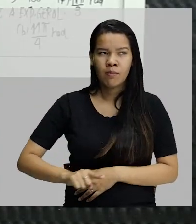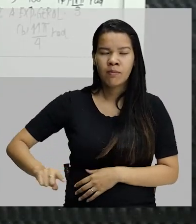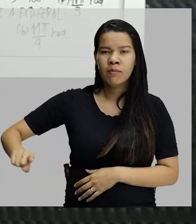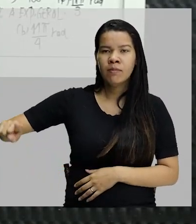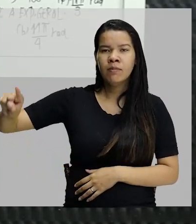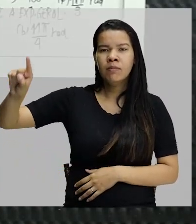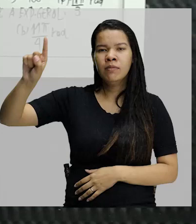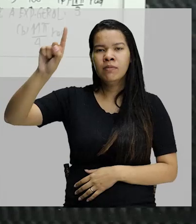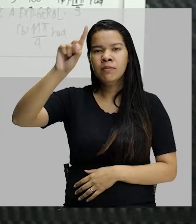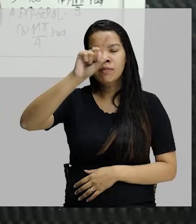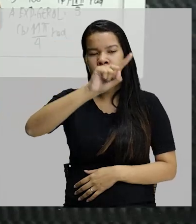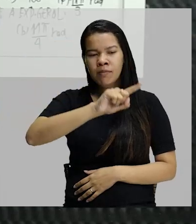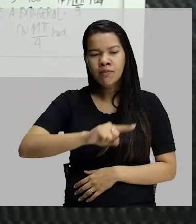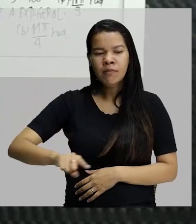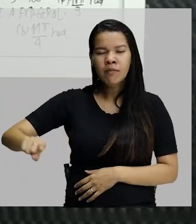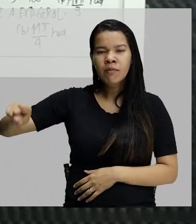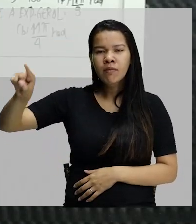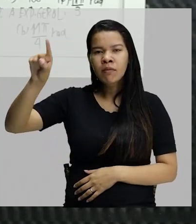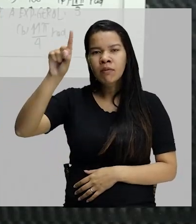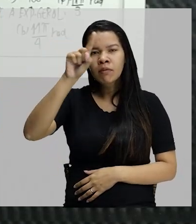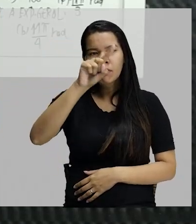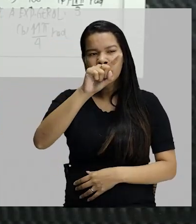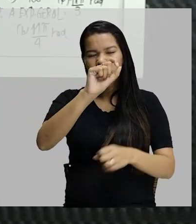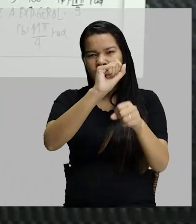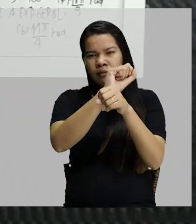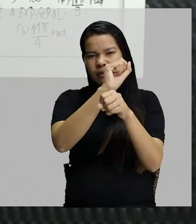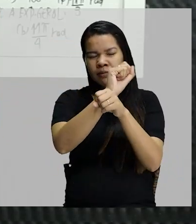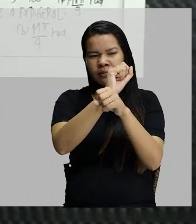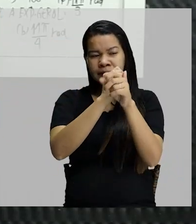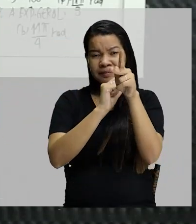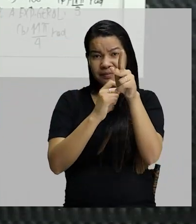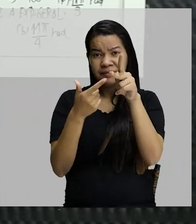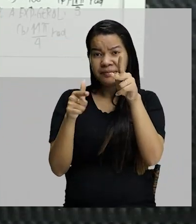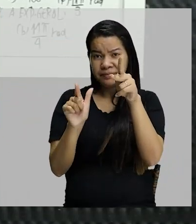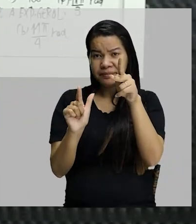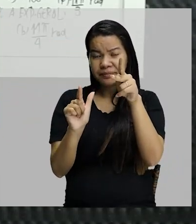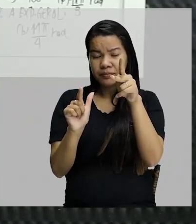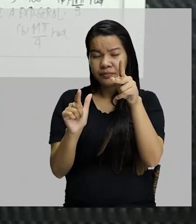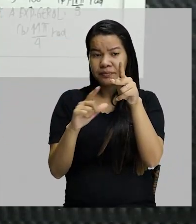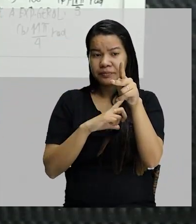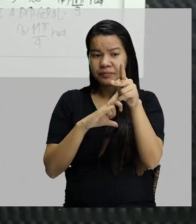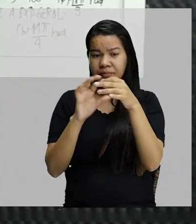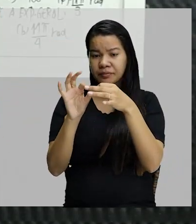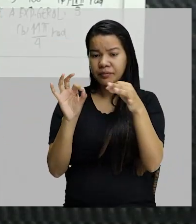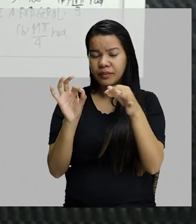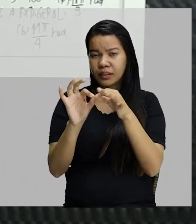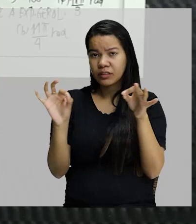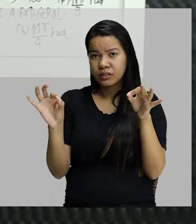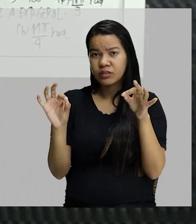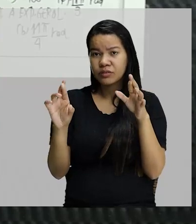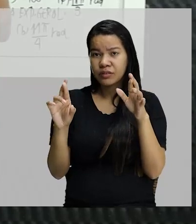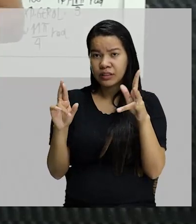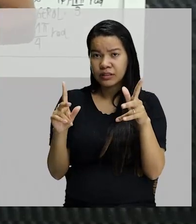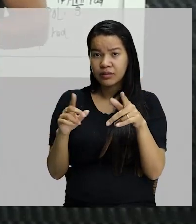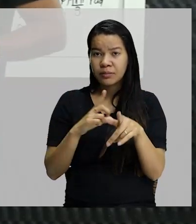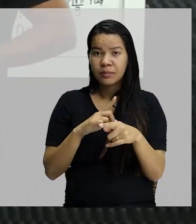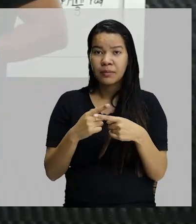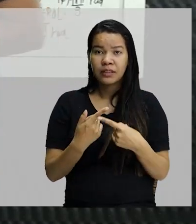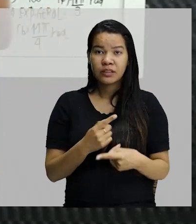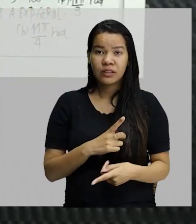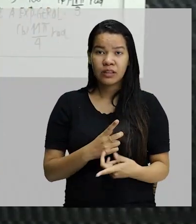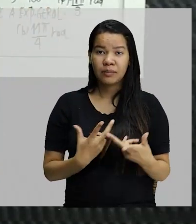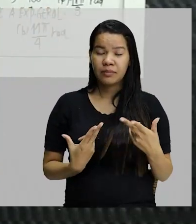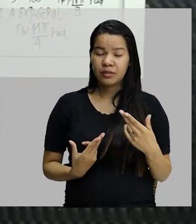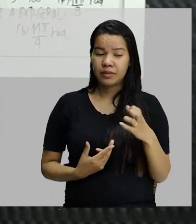e para no mesmo ponto P, certo? Eles têm medidas diferentes, mas eles têm a mesma extremidade, tá?